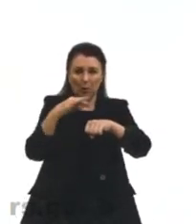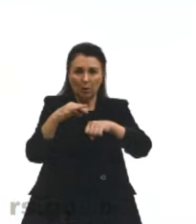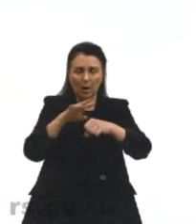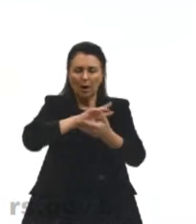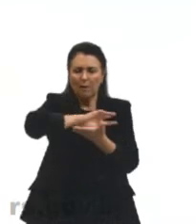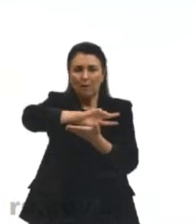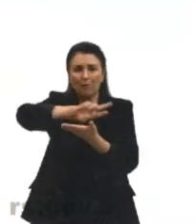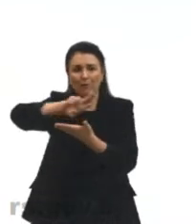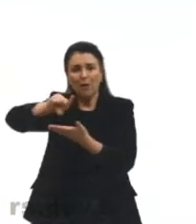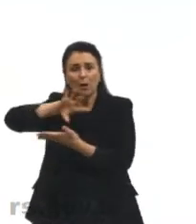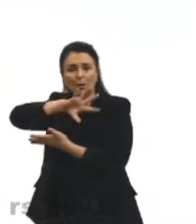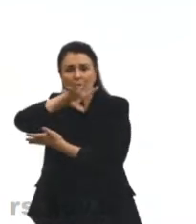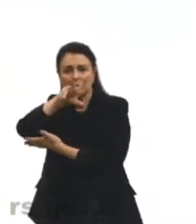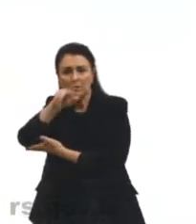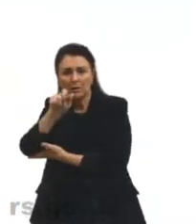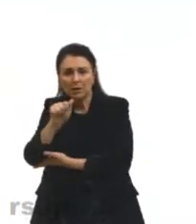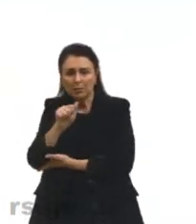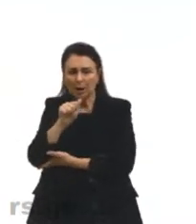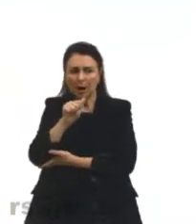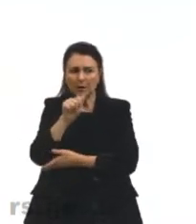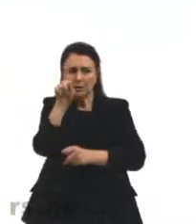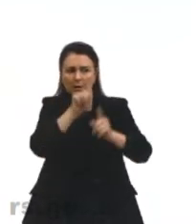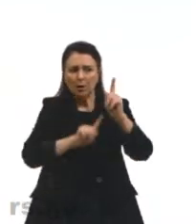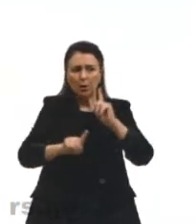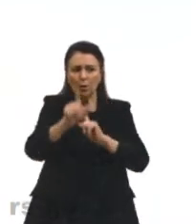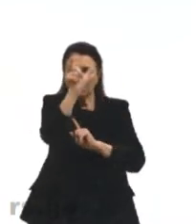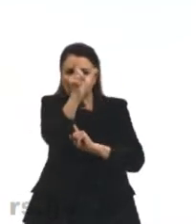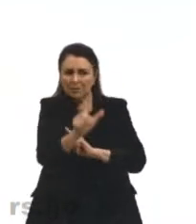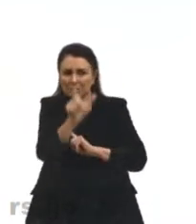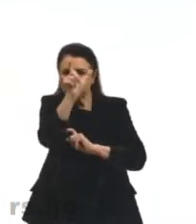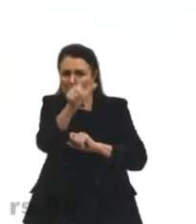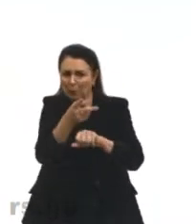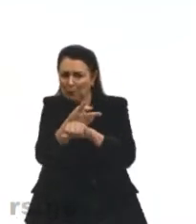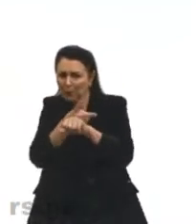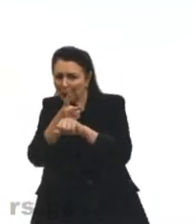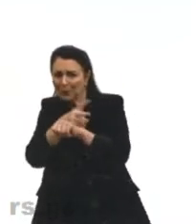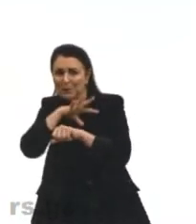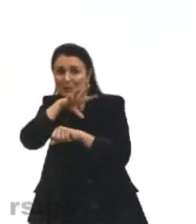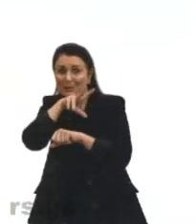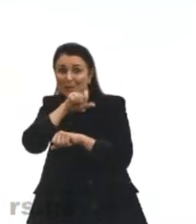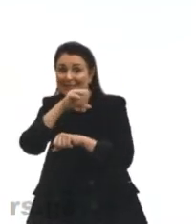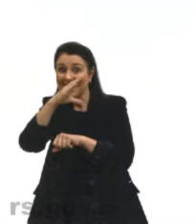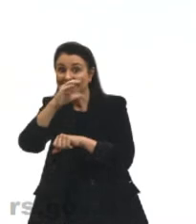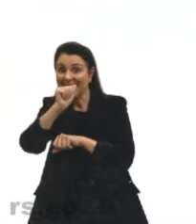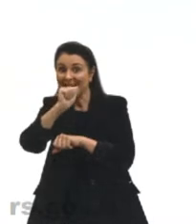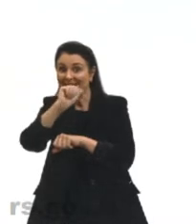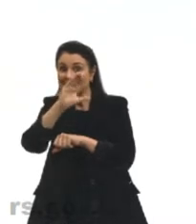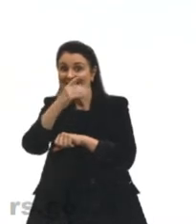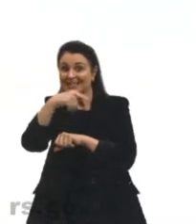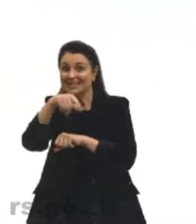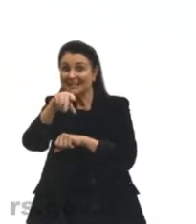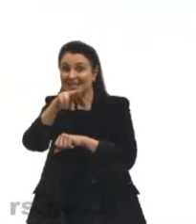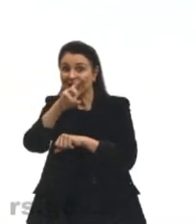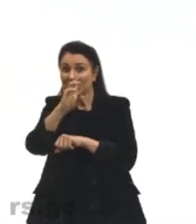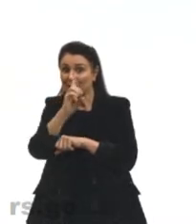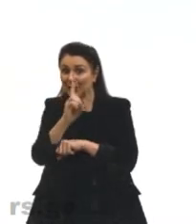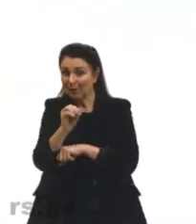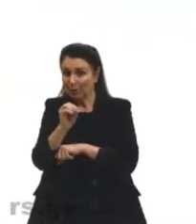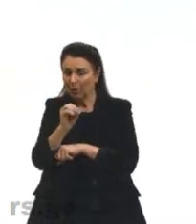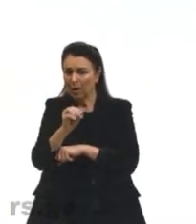animais e pessoas então caçando Esses animais essa cena ela é um testemunho